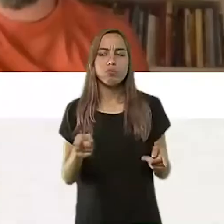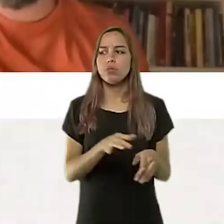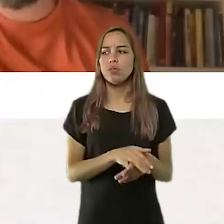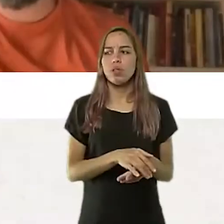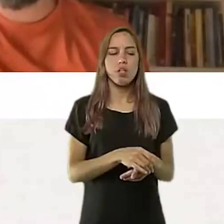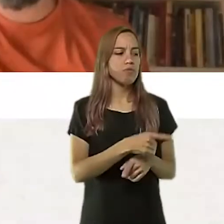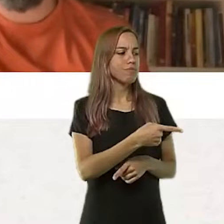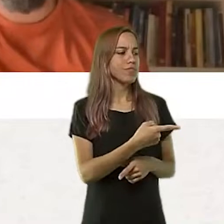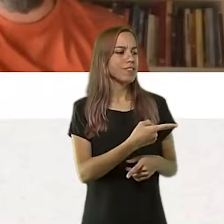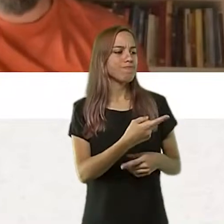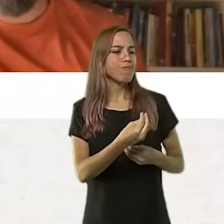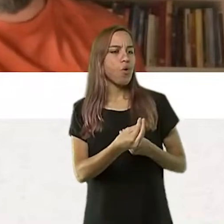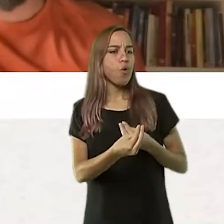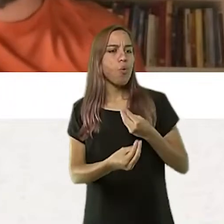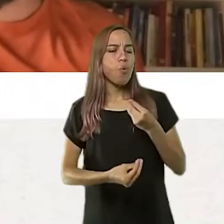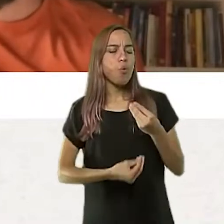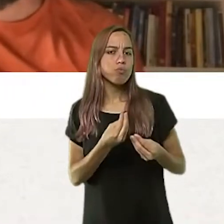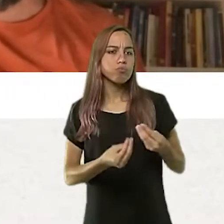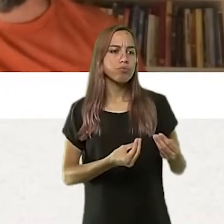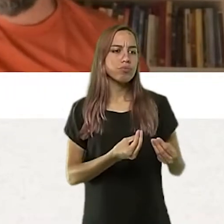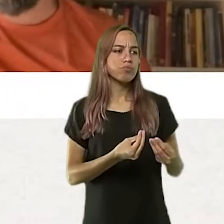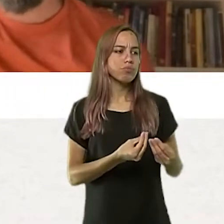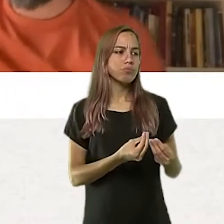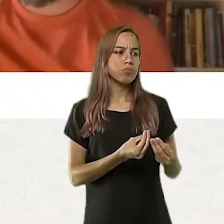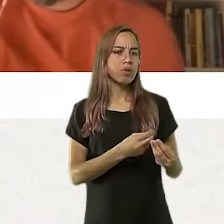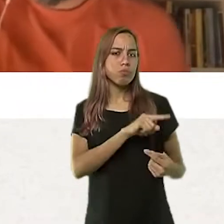essa miscelânea que você chegou nesse ponto?